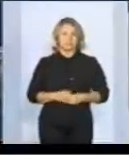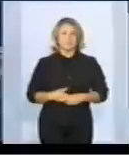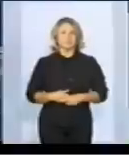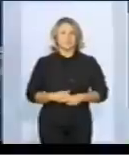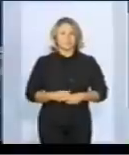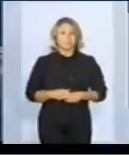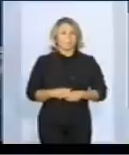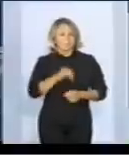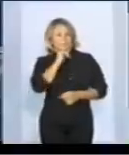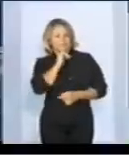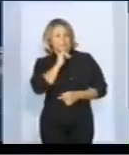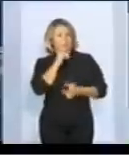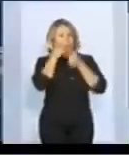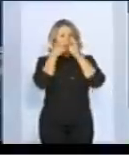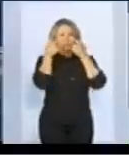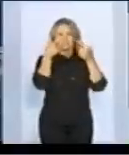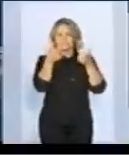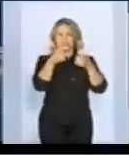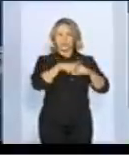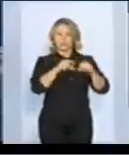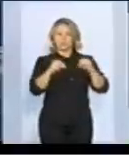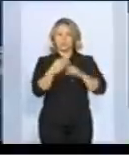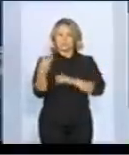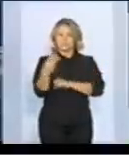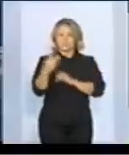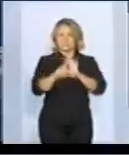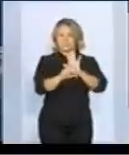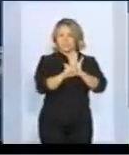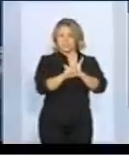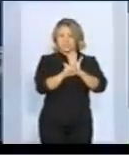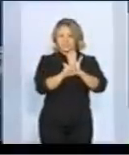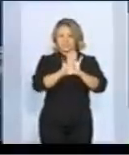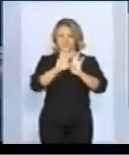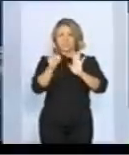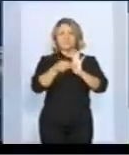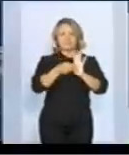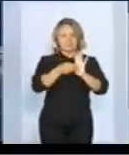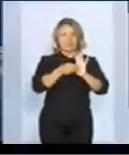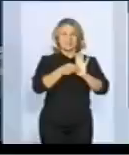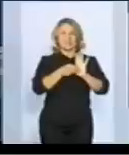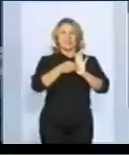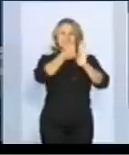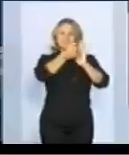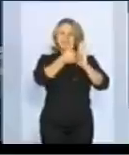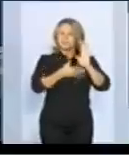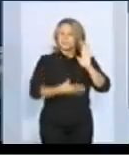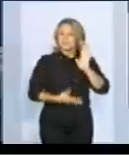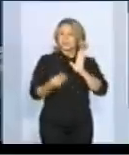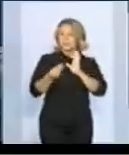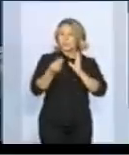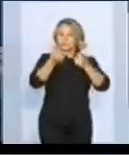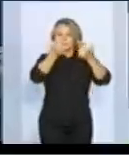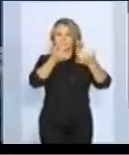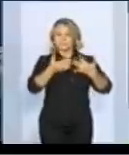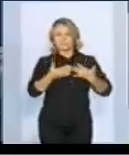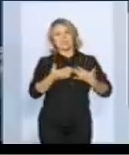Ora, observando o artigo 3º da lei, ele estabelece os princípios que regem a